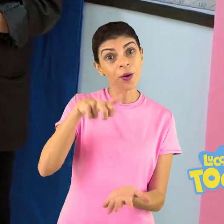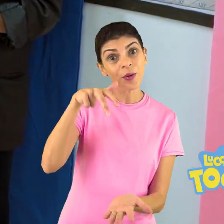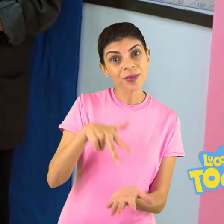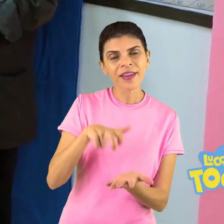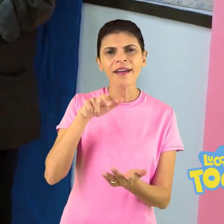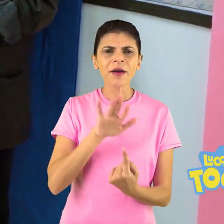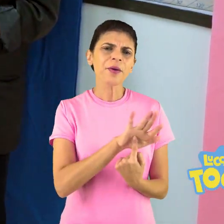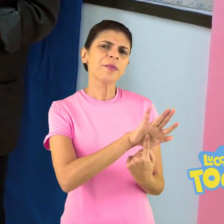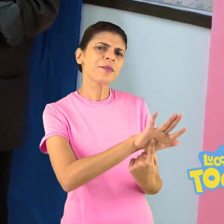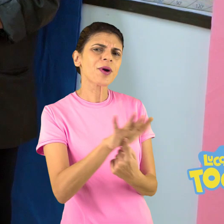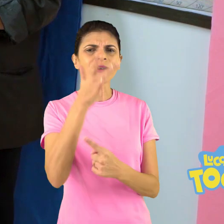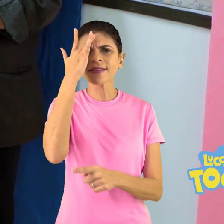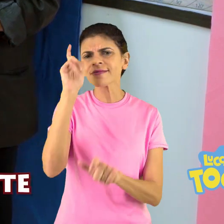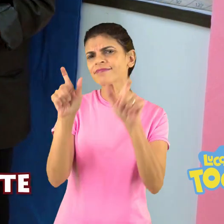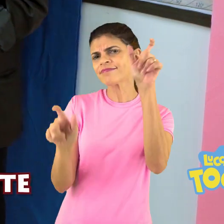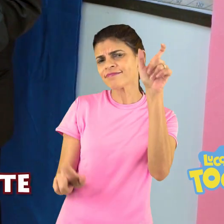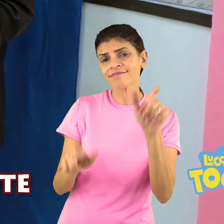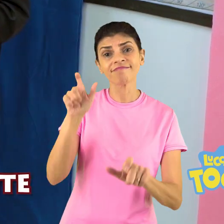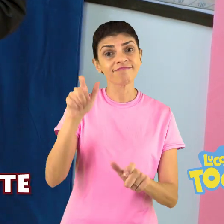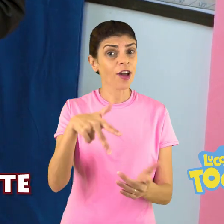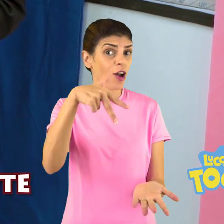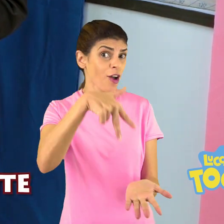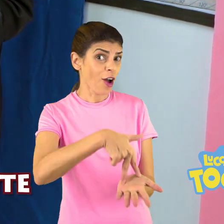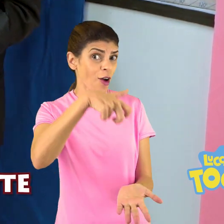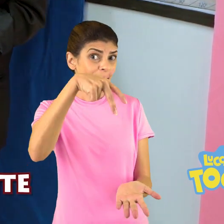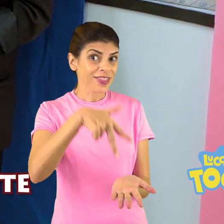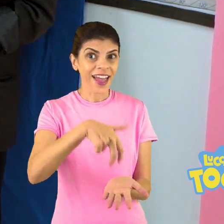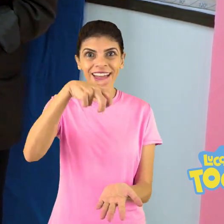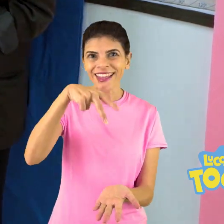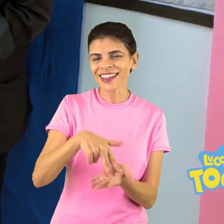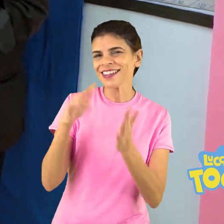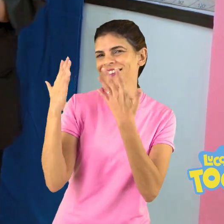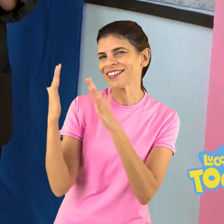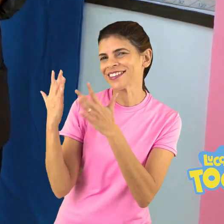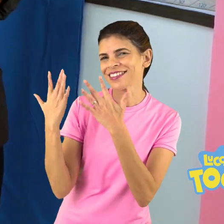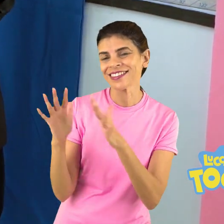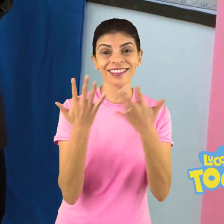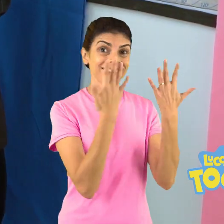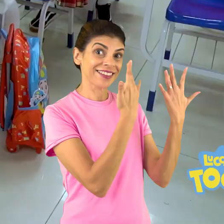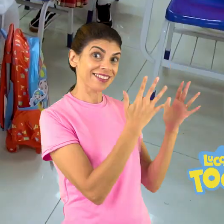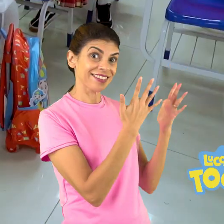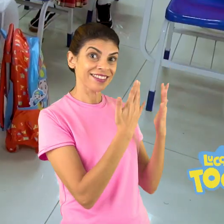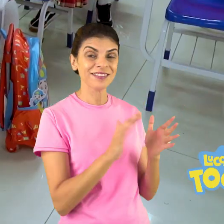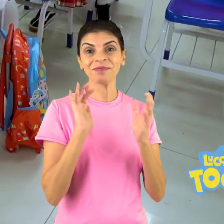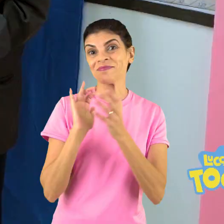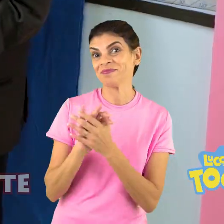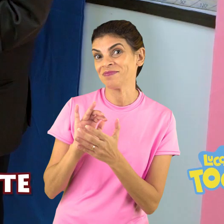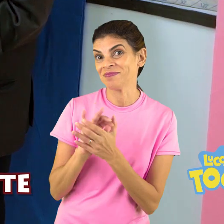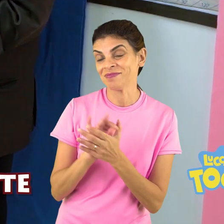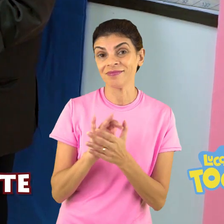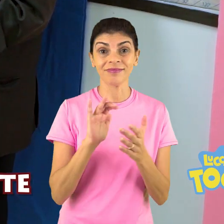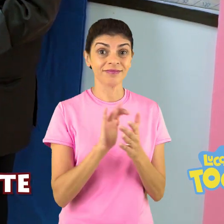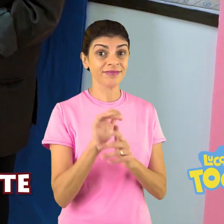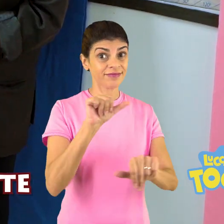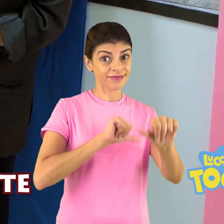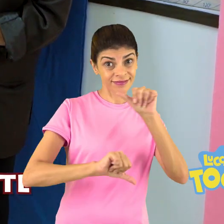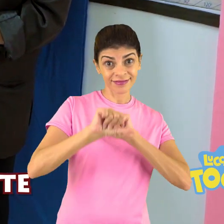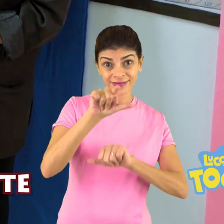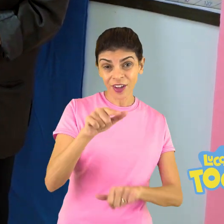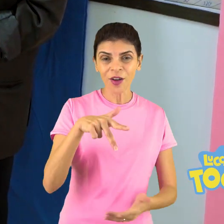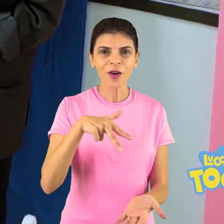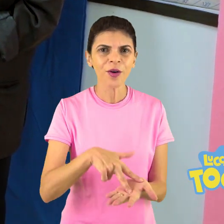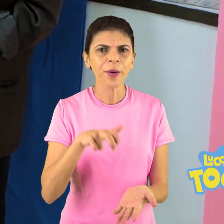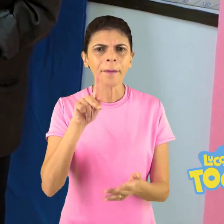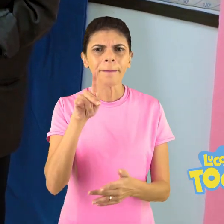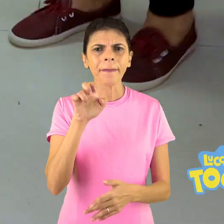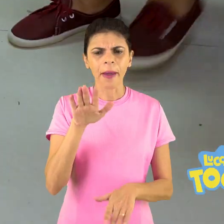contente, quer mostrar a toda a gente. Se você está contente, bata palma. Se você está